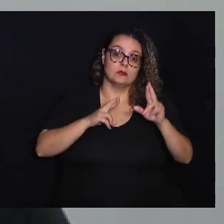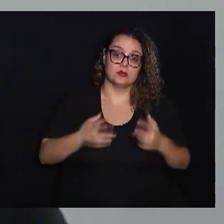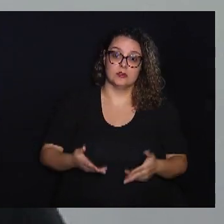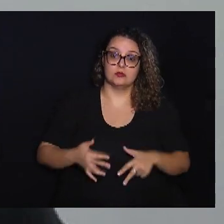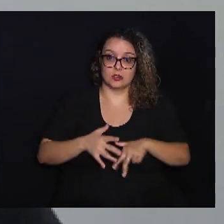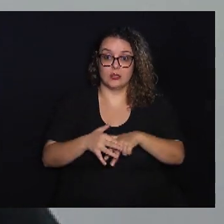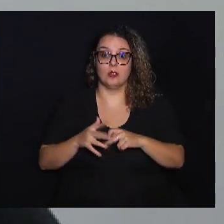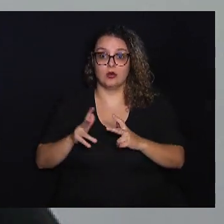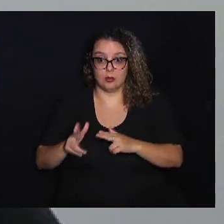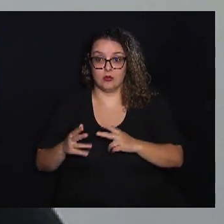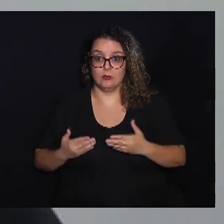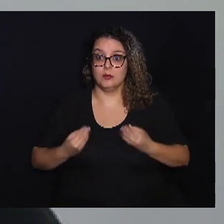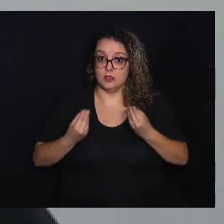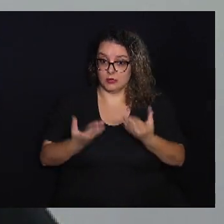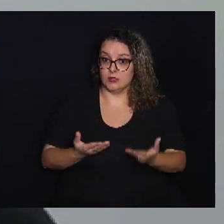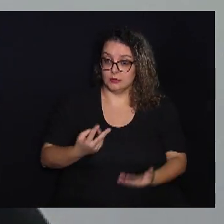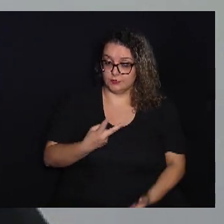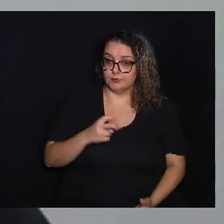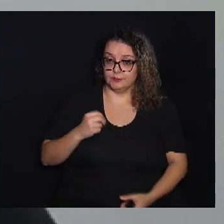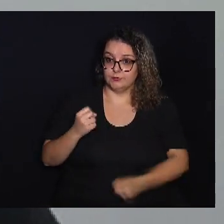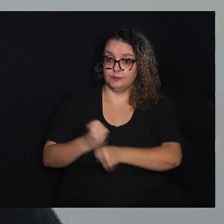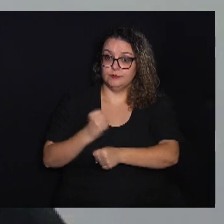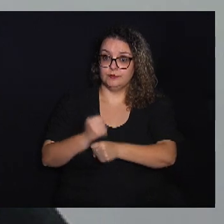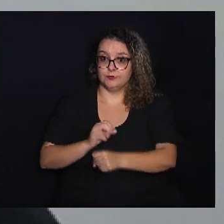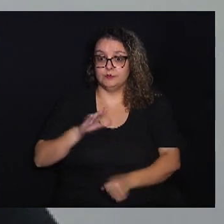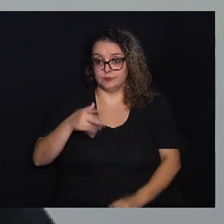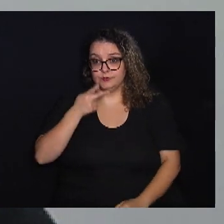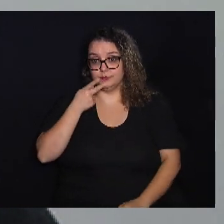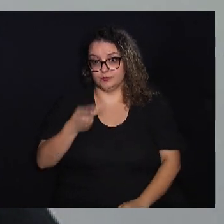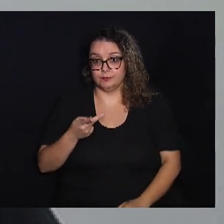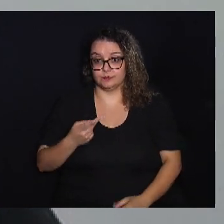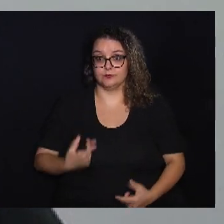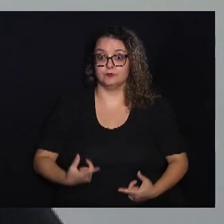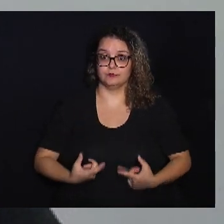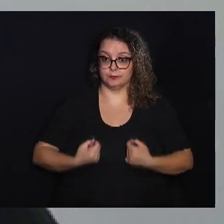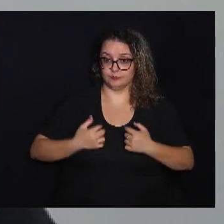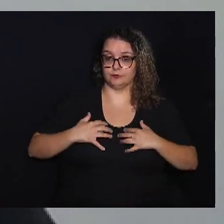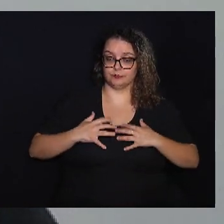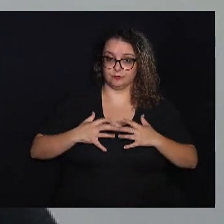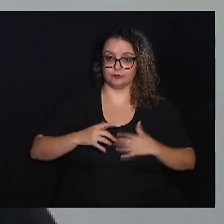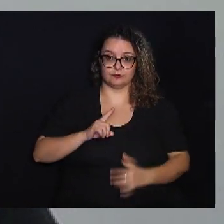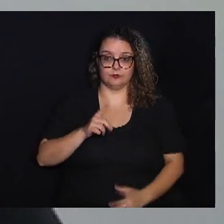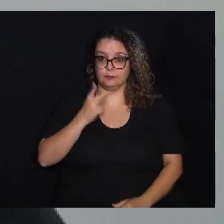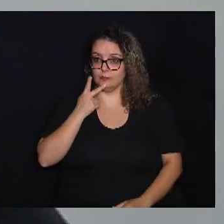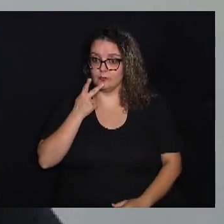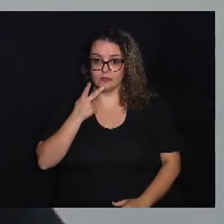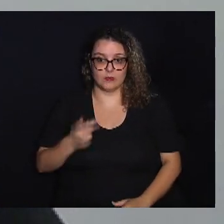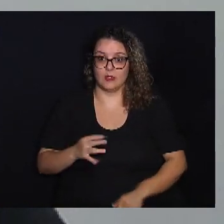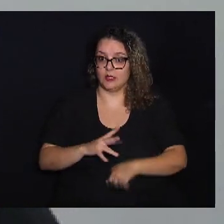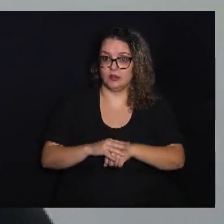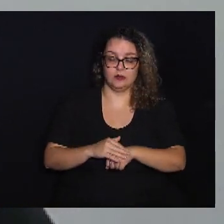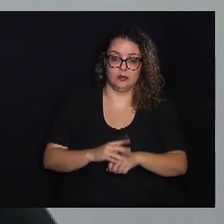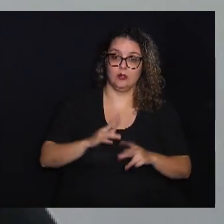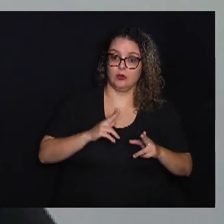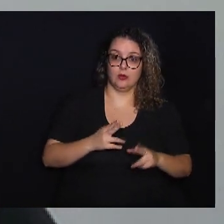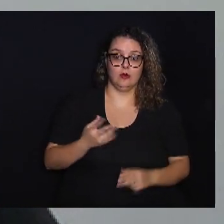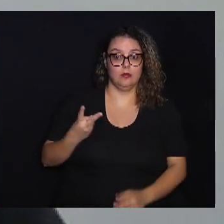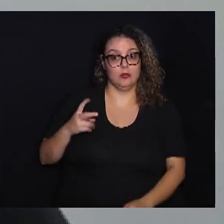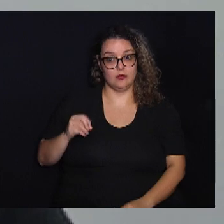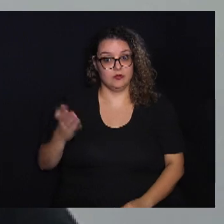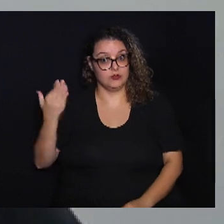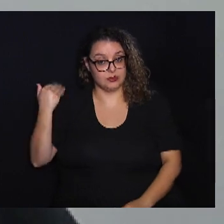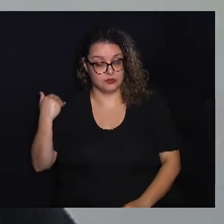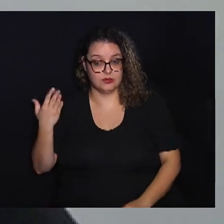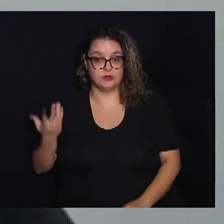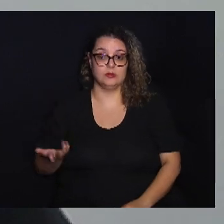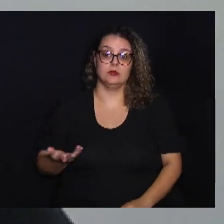gente não está falando mais da mesma doença que a gente falava há 20 anos, né? Tanto em sobrevida, em expectativa de cura, em tratamentos, tudo